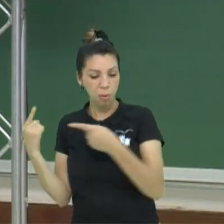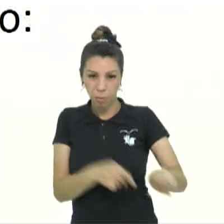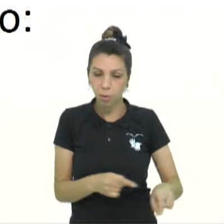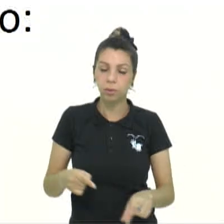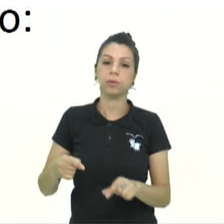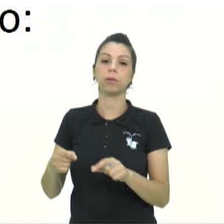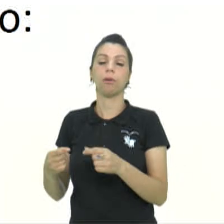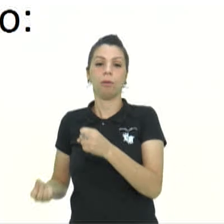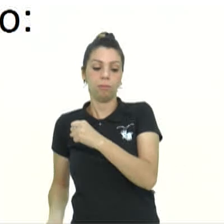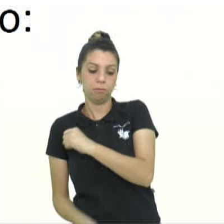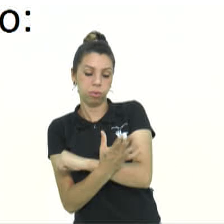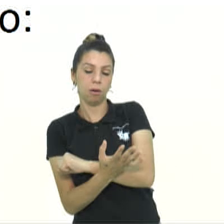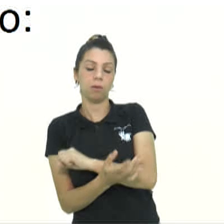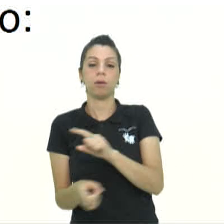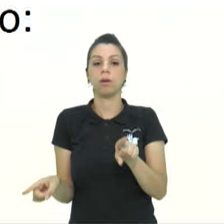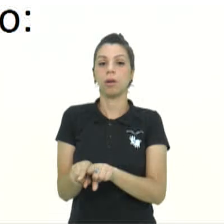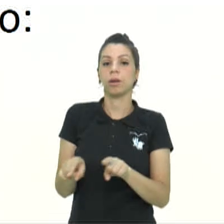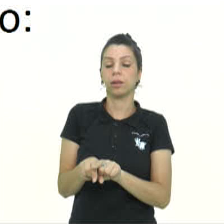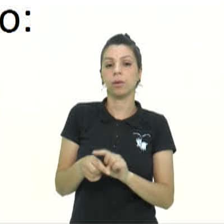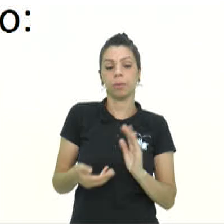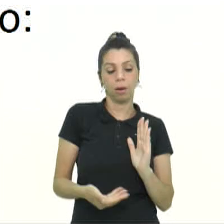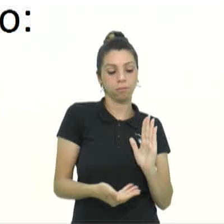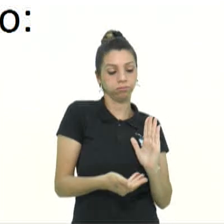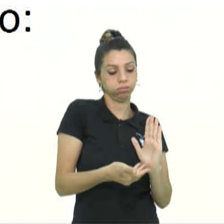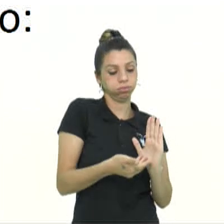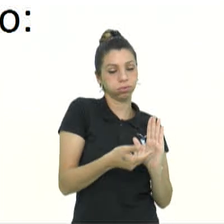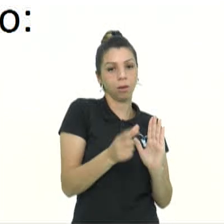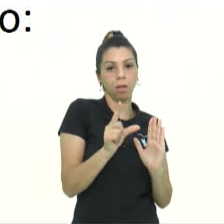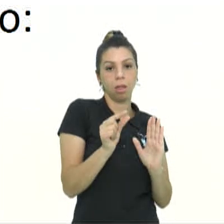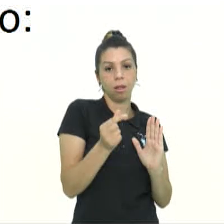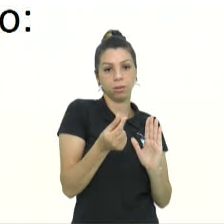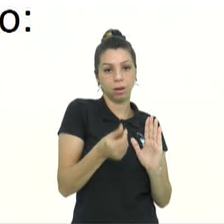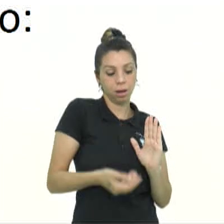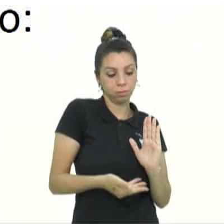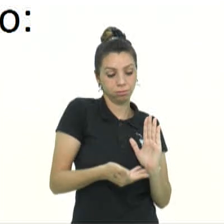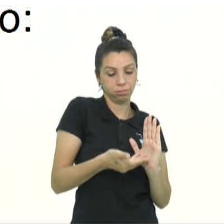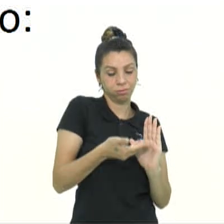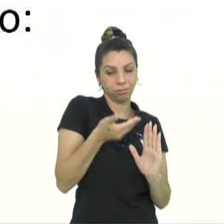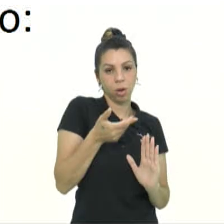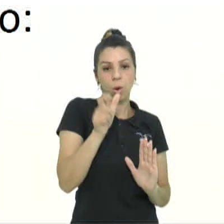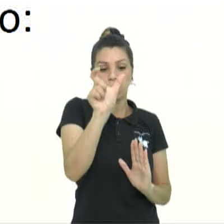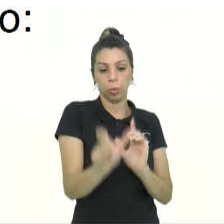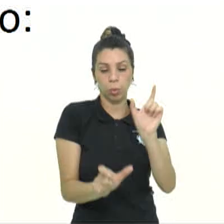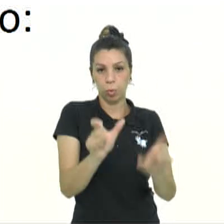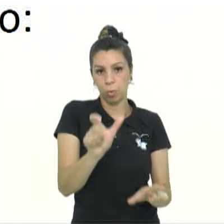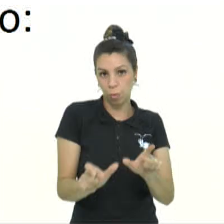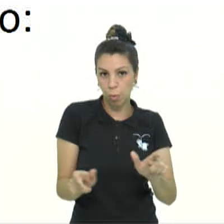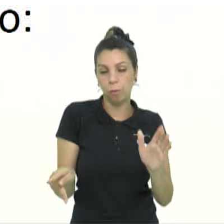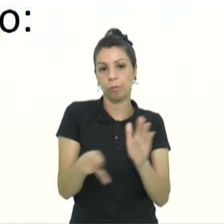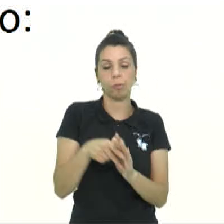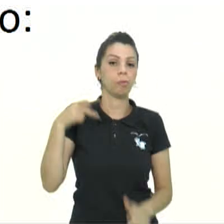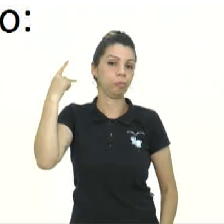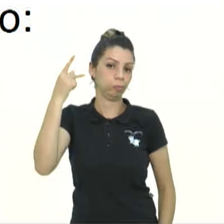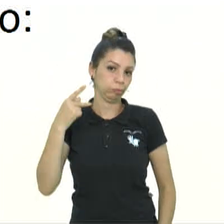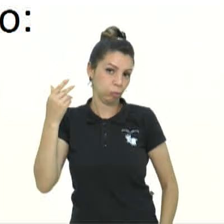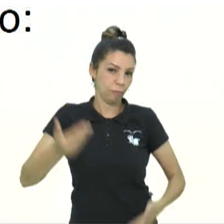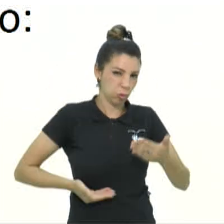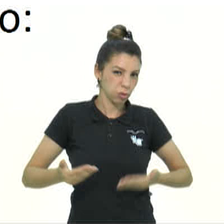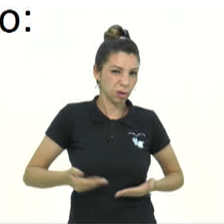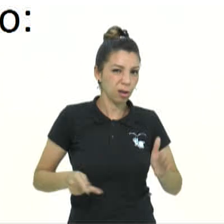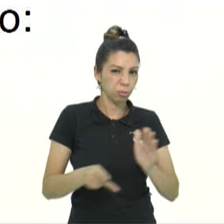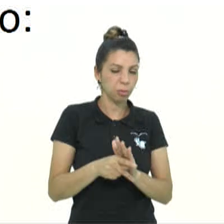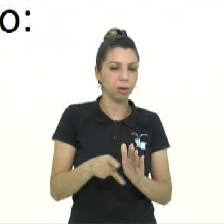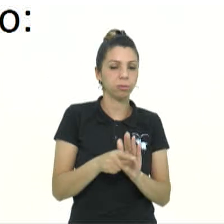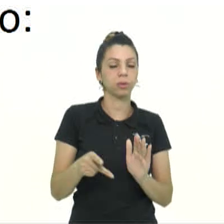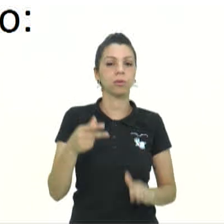e atacava os altos salários da elite do funcionalismo público. Ele prometia ser o caçador